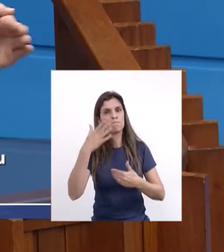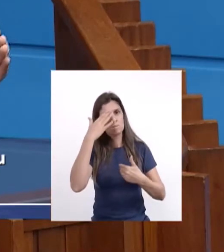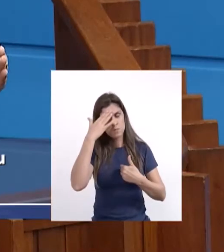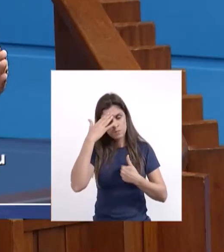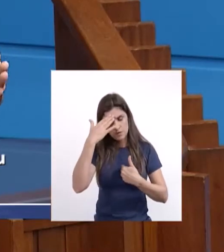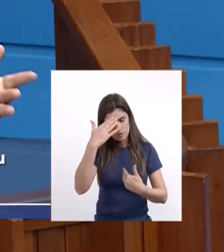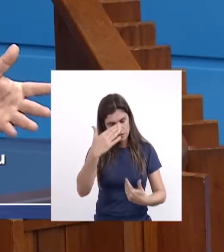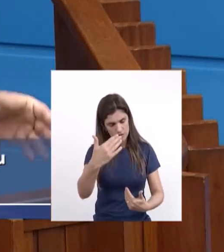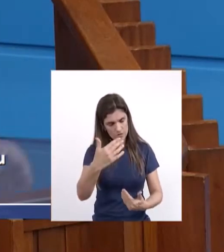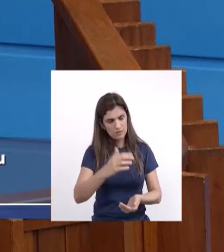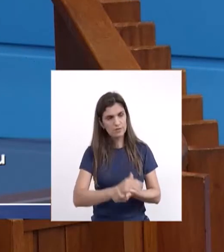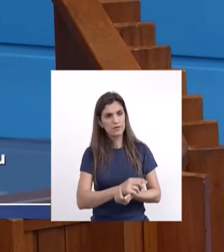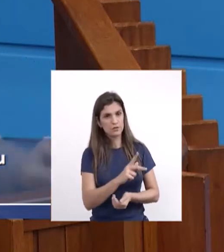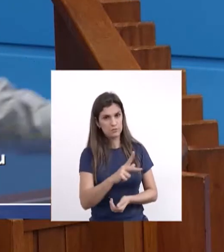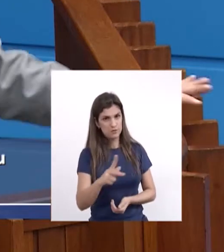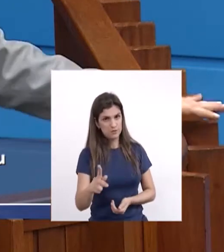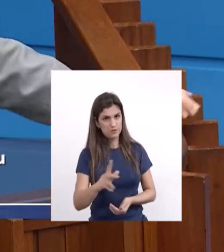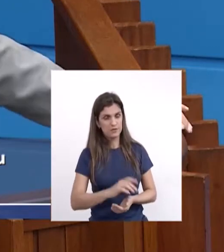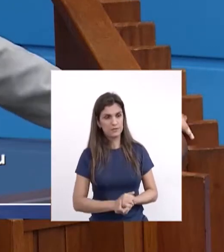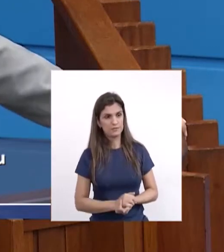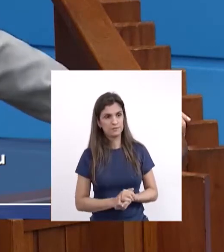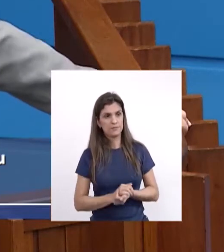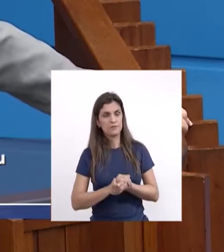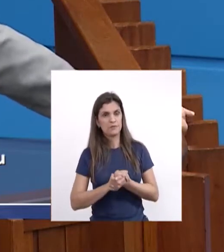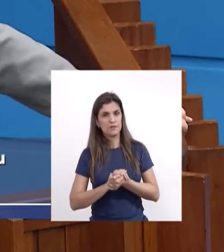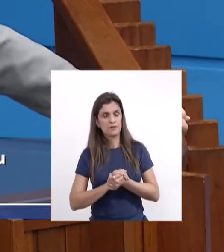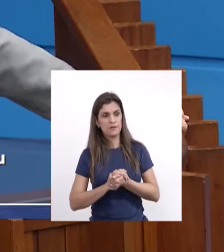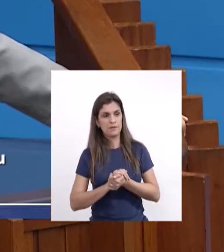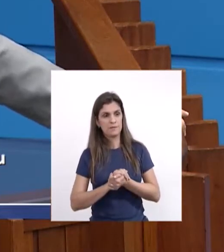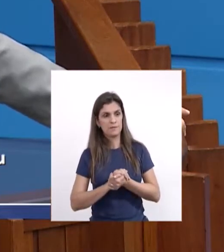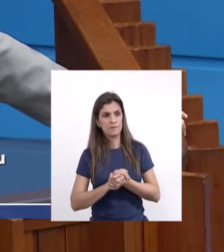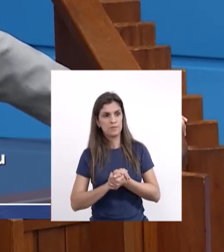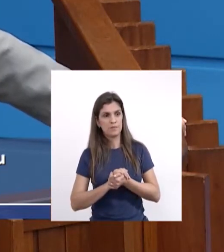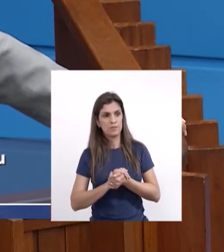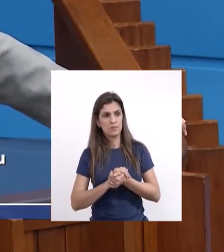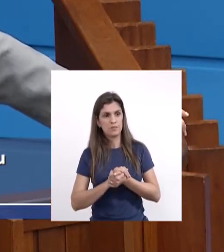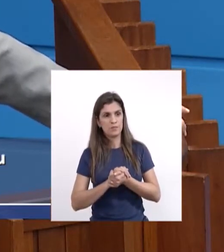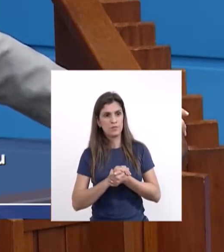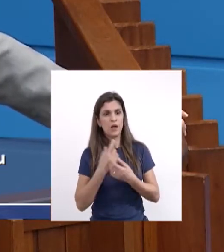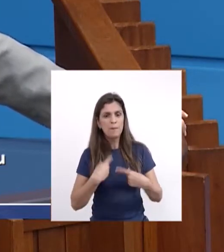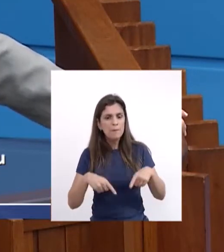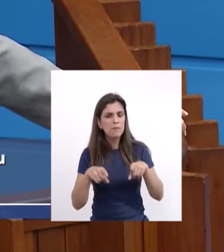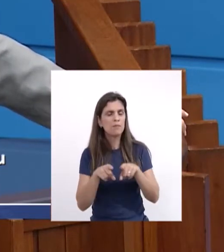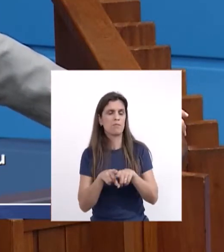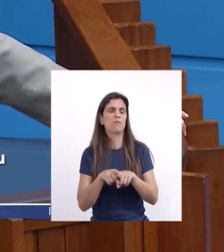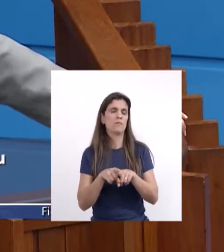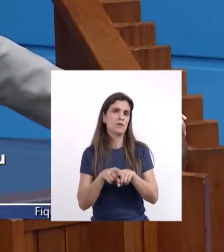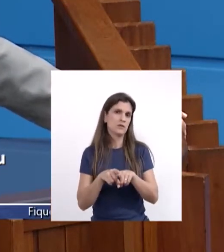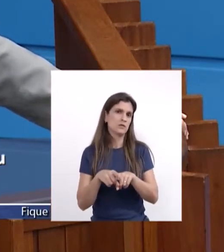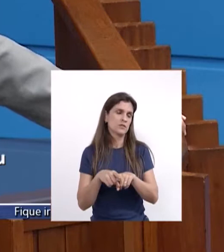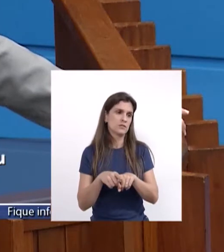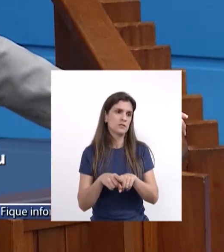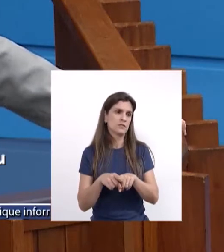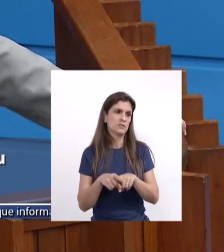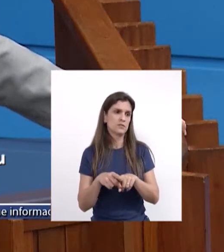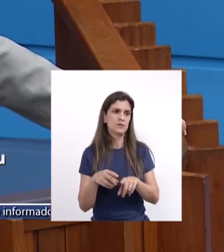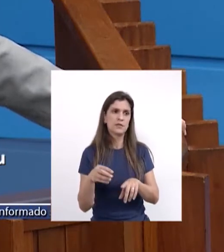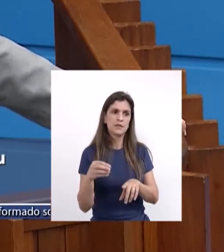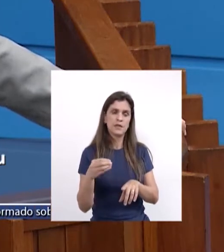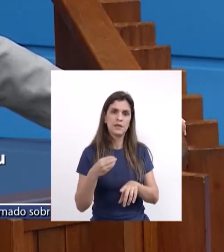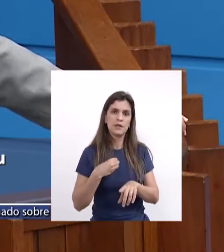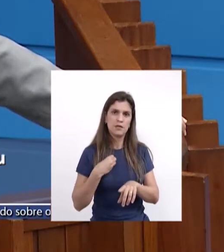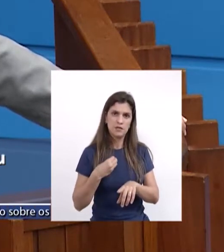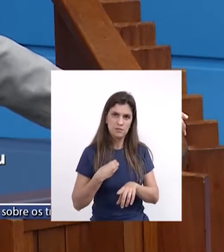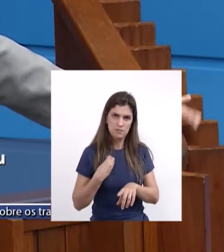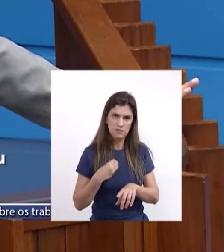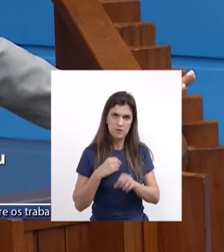e penso que, ao incluir a Assembleia Legislativa como amicus curiae nessa ação, é a continuidade dos trabalhos dessa